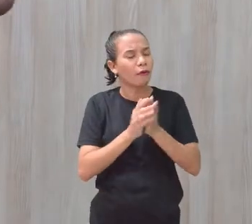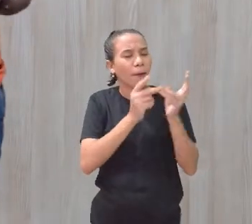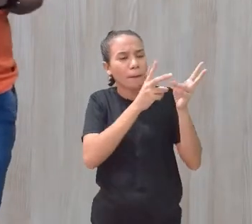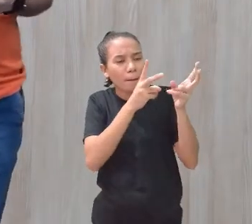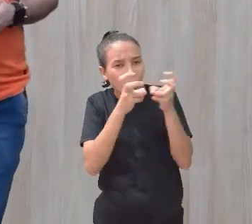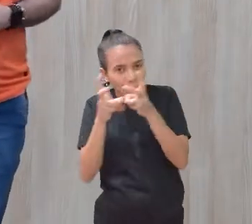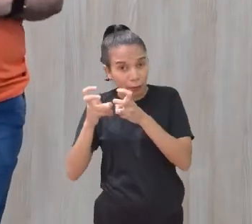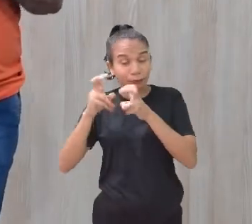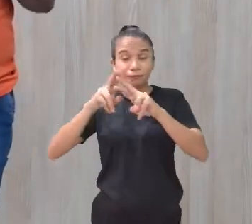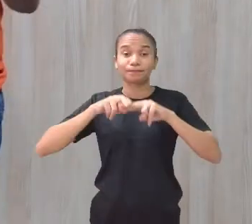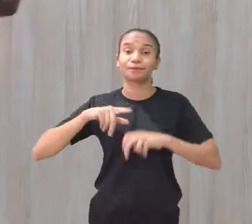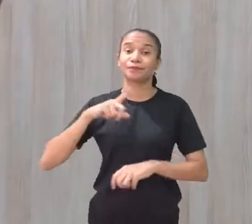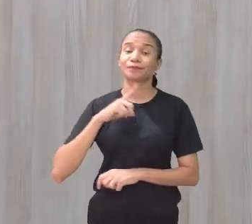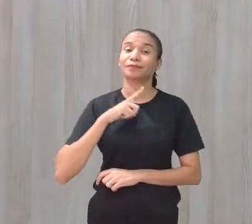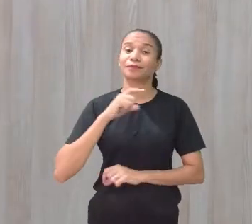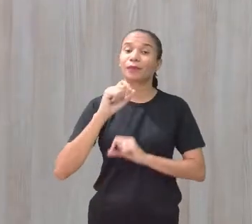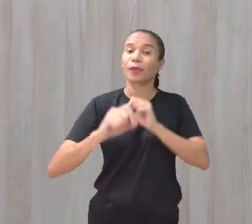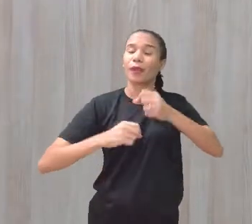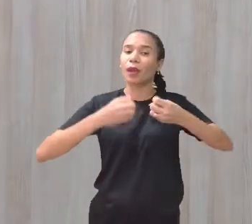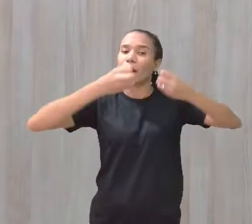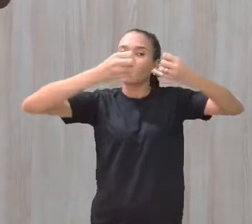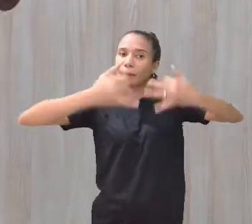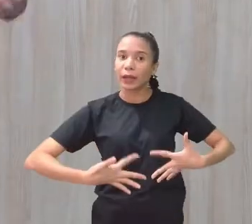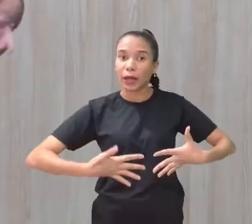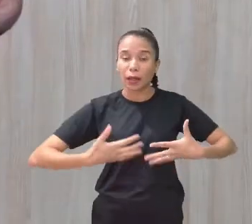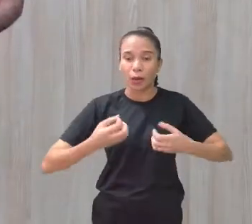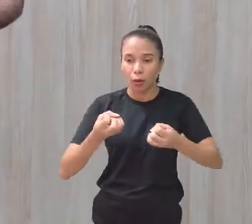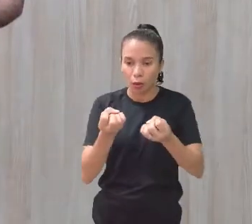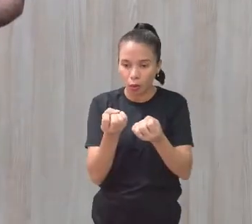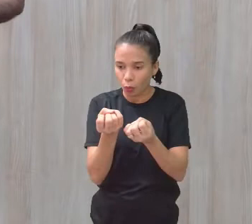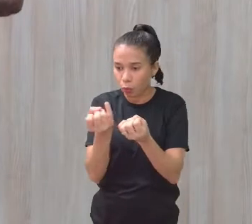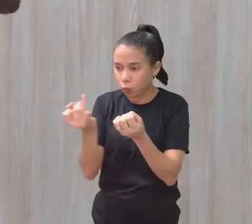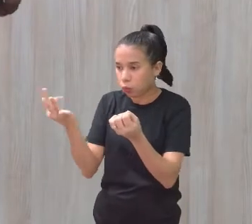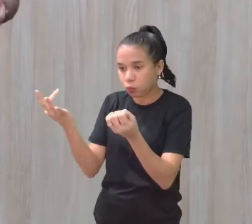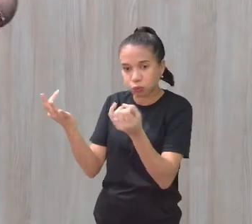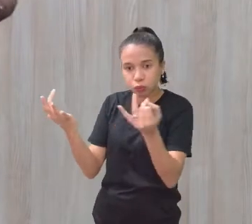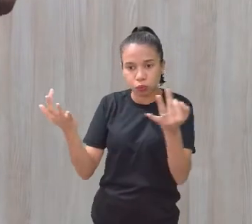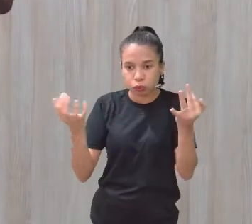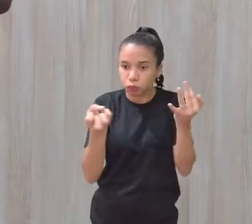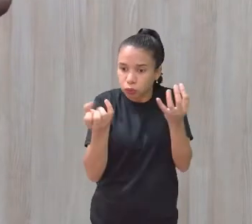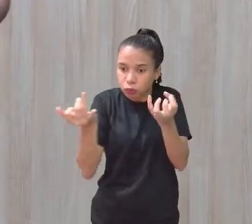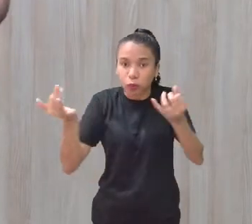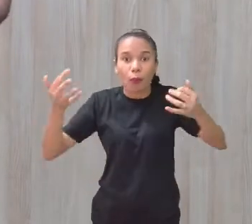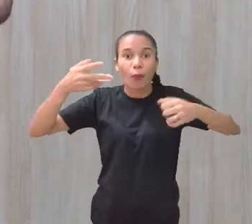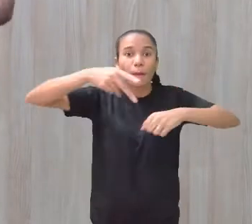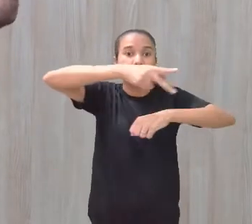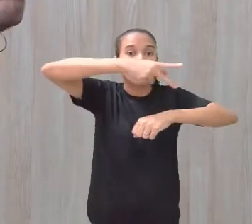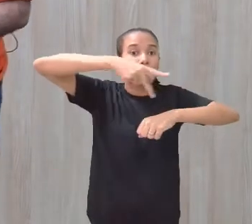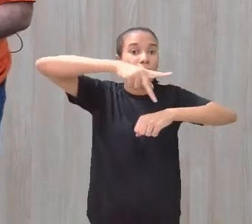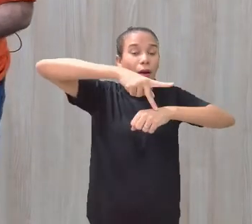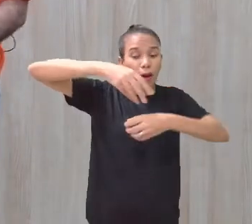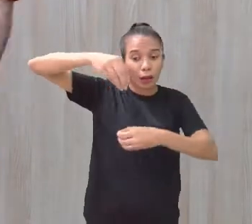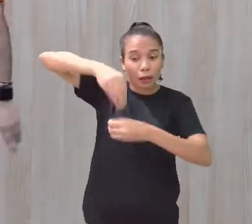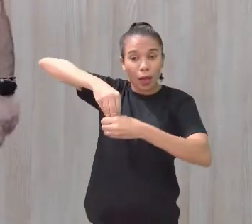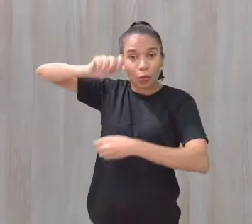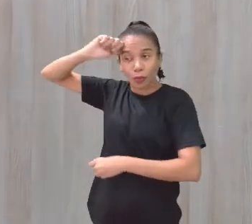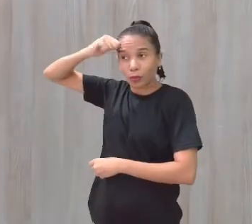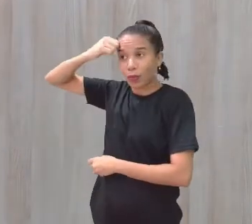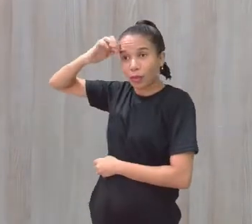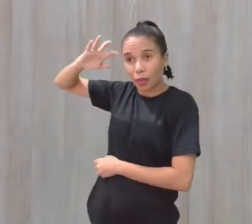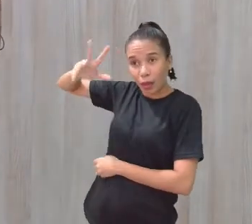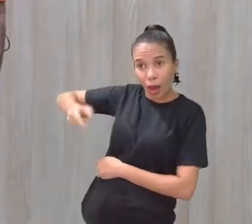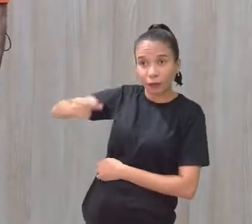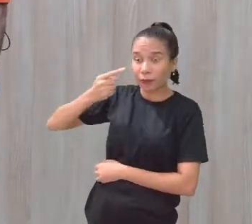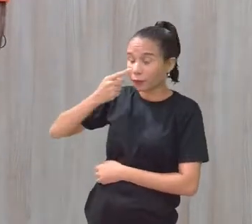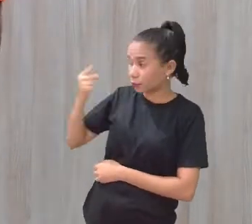música. E ela fala aí, né, sobre uma grande quantidade, né, de territórios do continente africano, certo? Então,